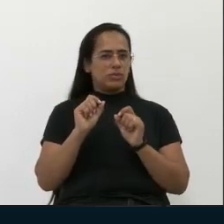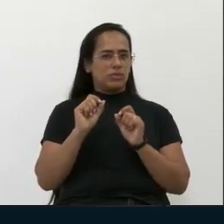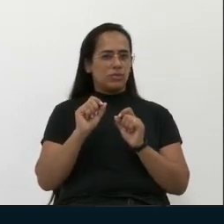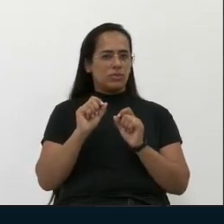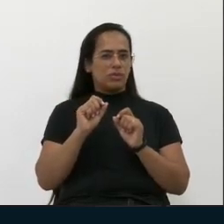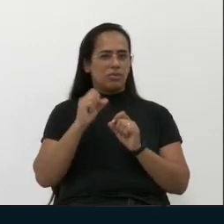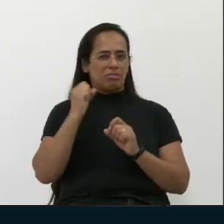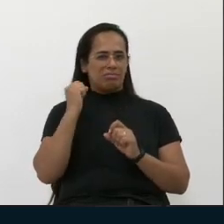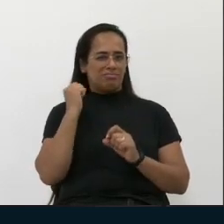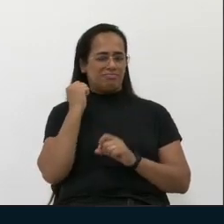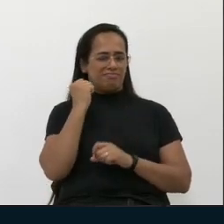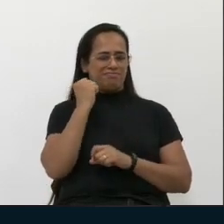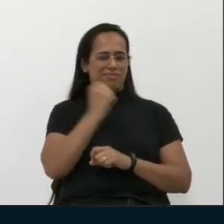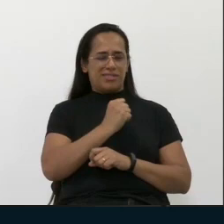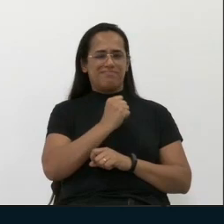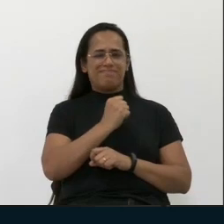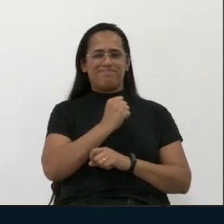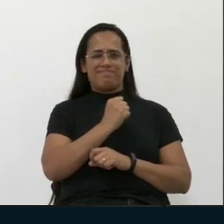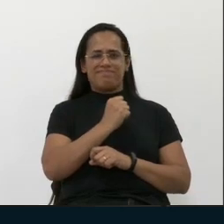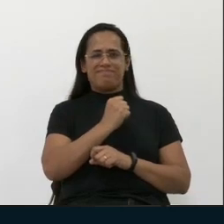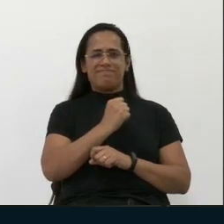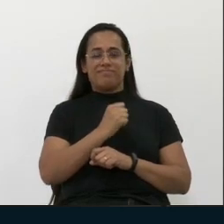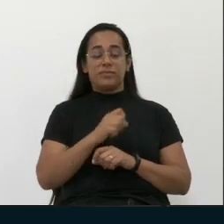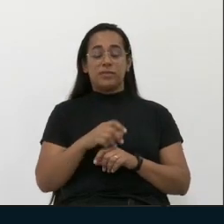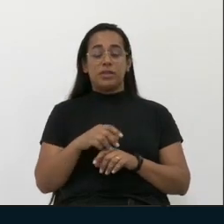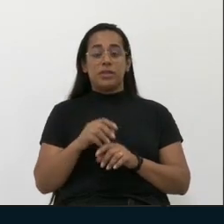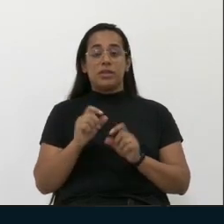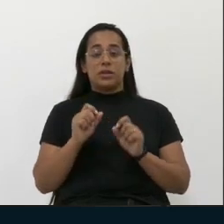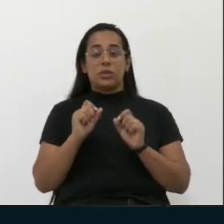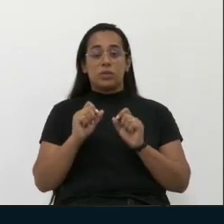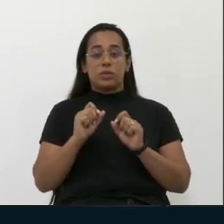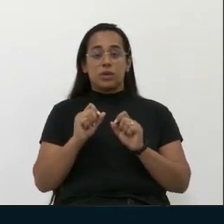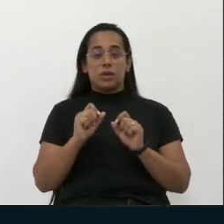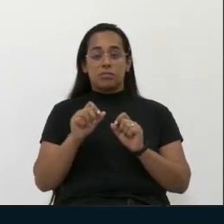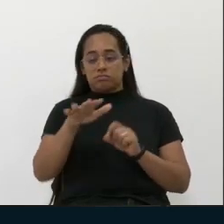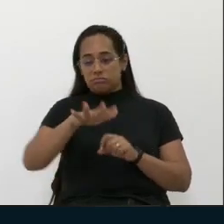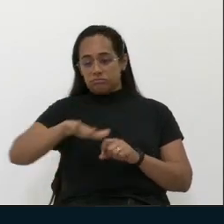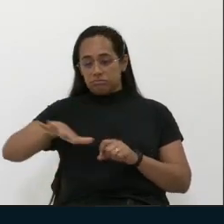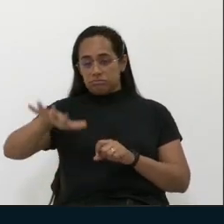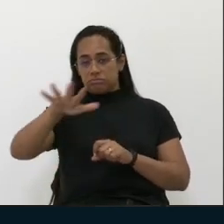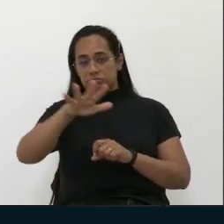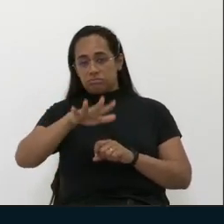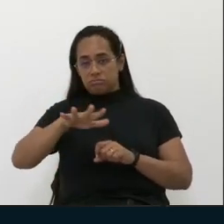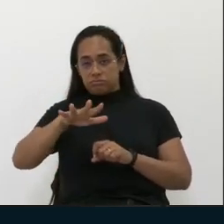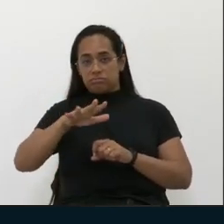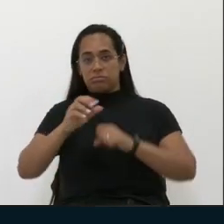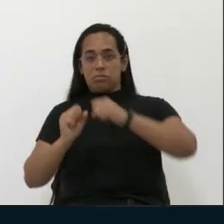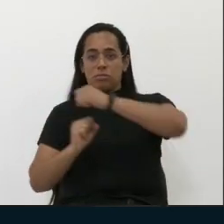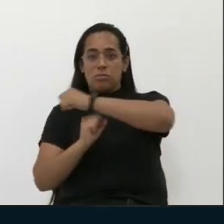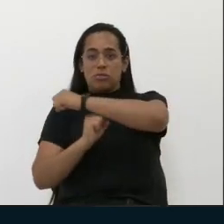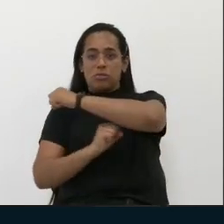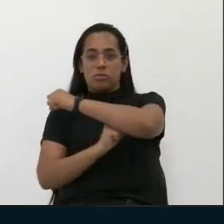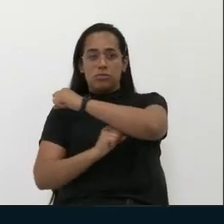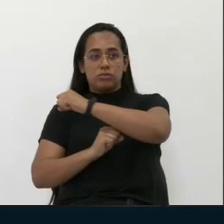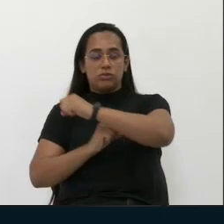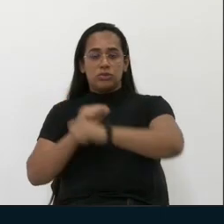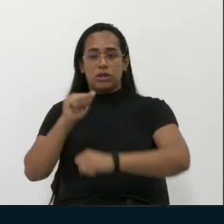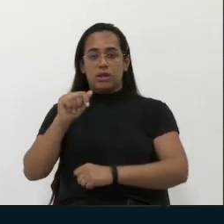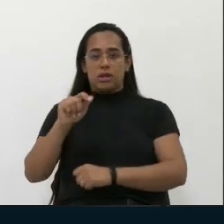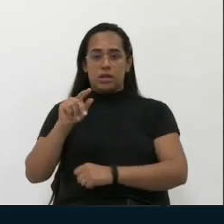a comunidade toda da Ponte Alta, seus familiares e amigos,